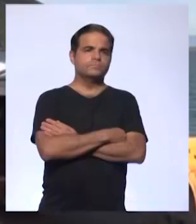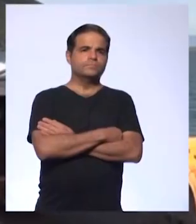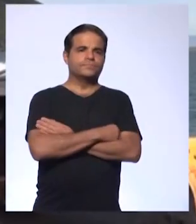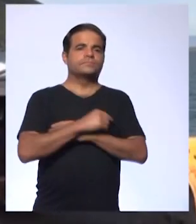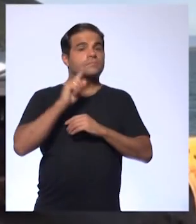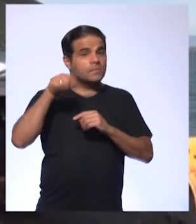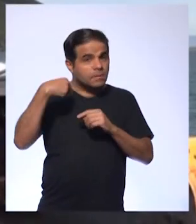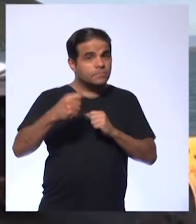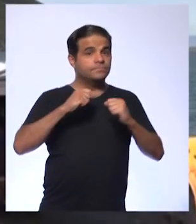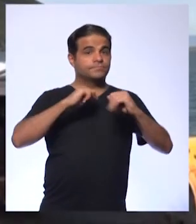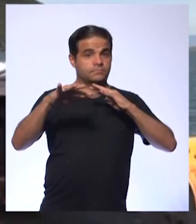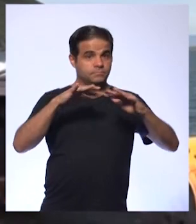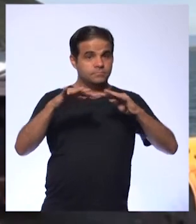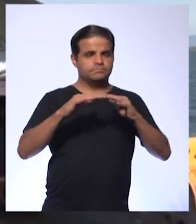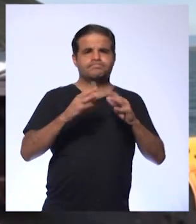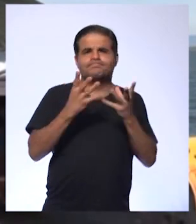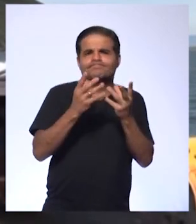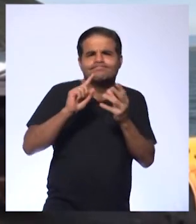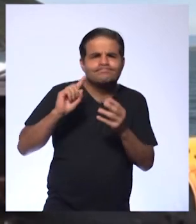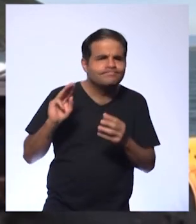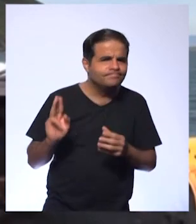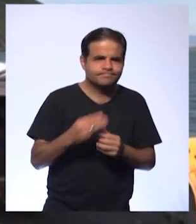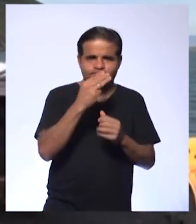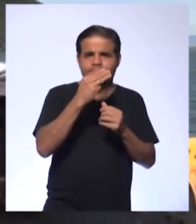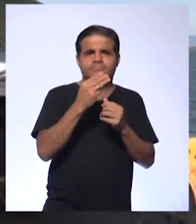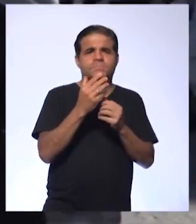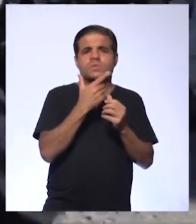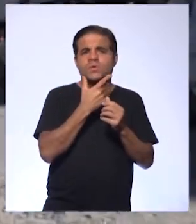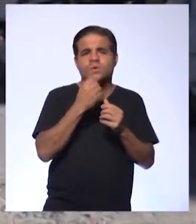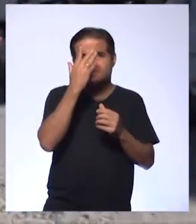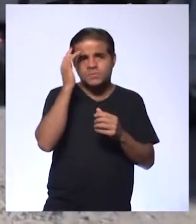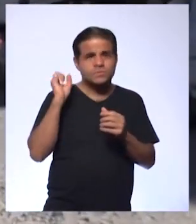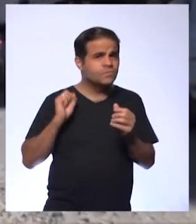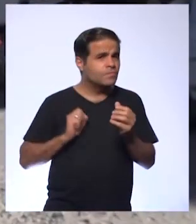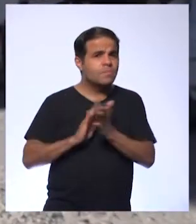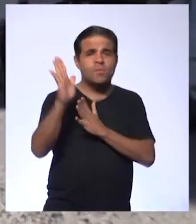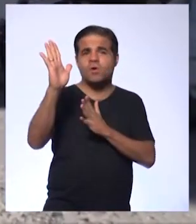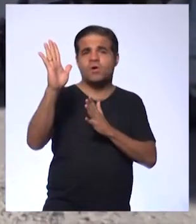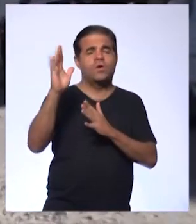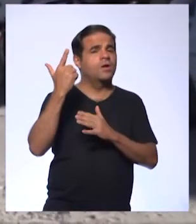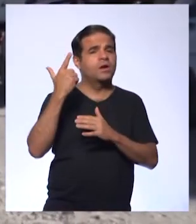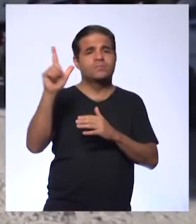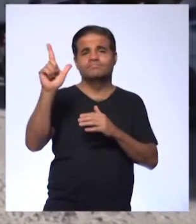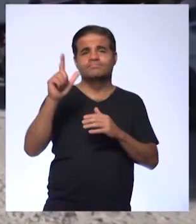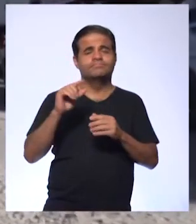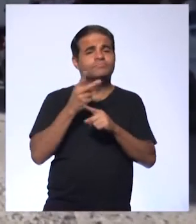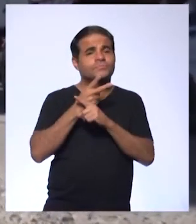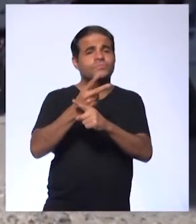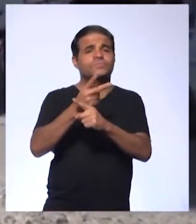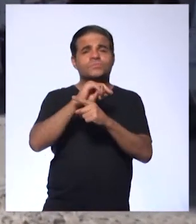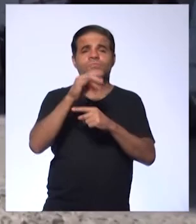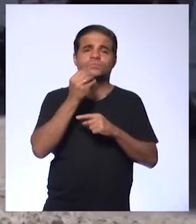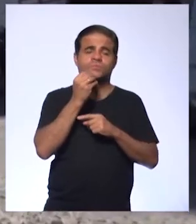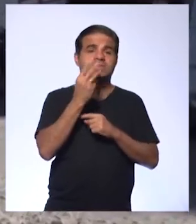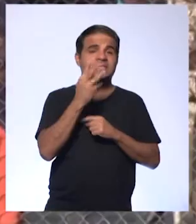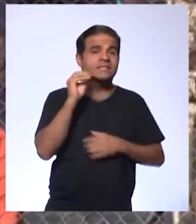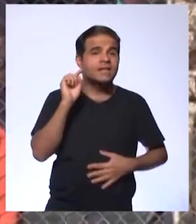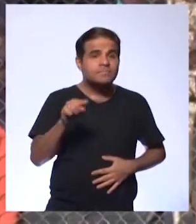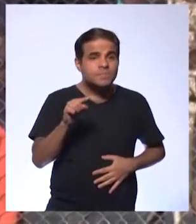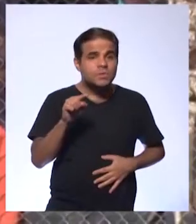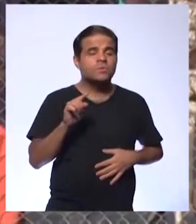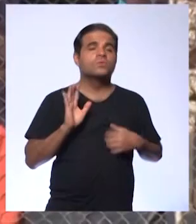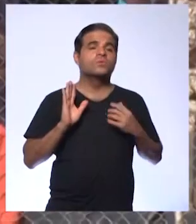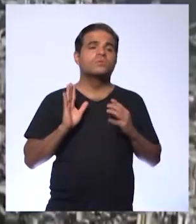o terremoto, milhares de haitianos deixaram o país em busca de oportunidades. Pelo menos 30 mil deles,